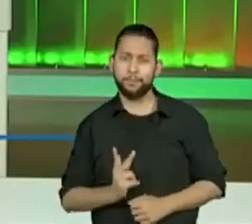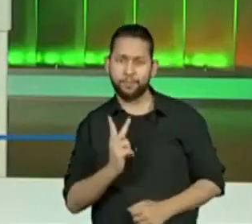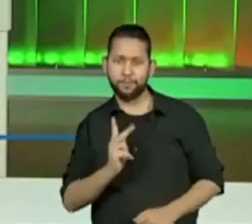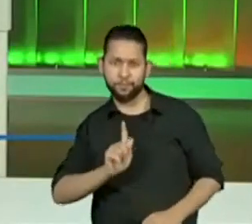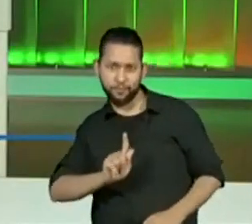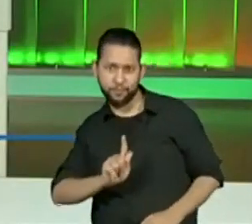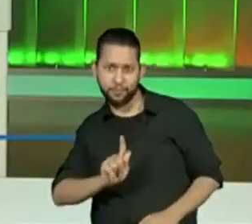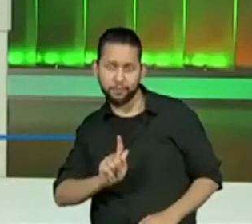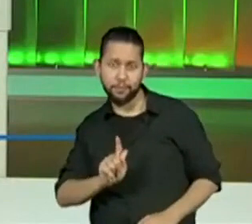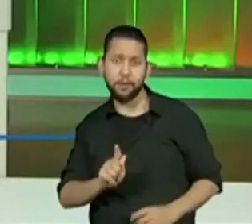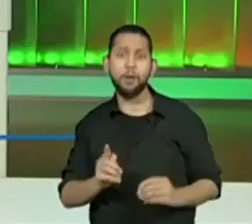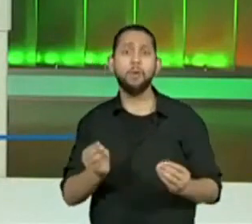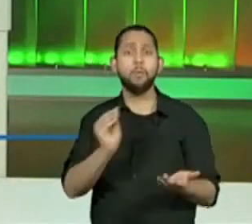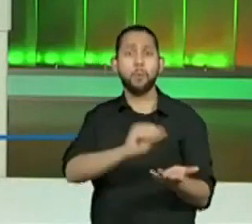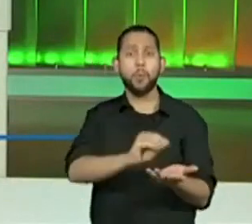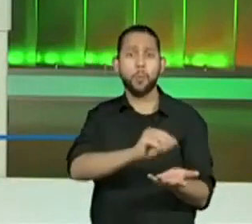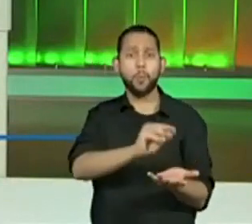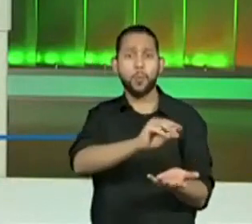olhadinha no chat